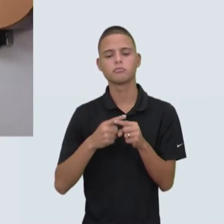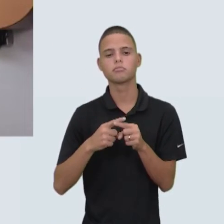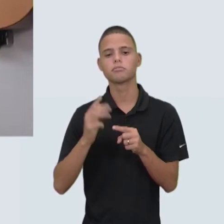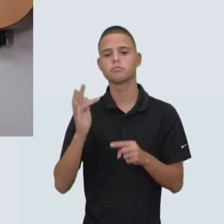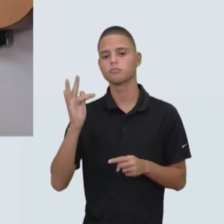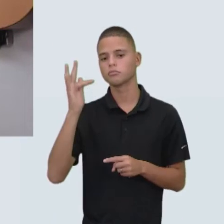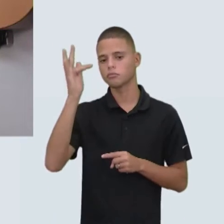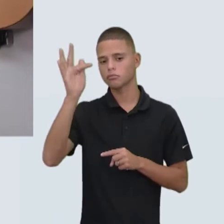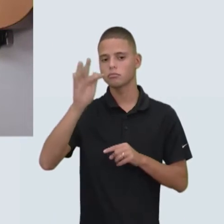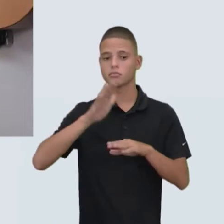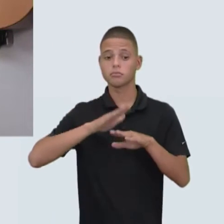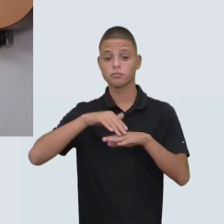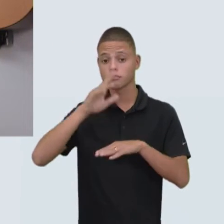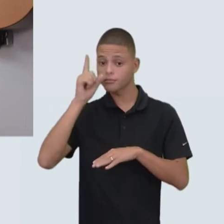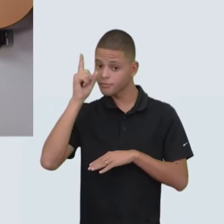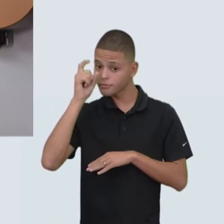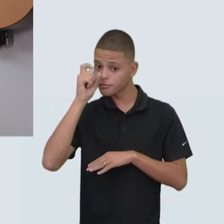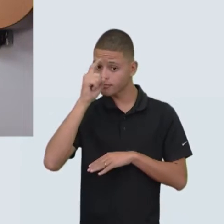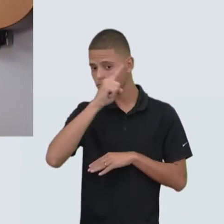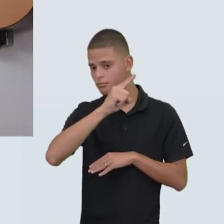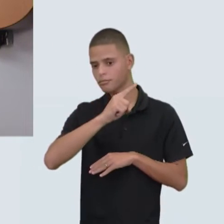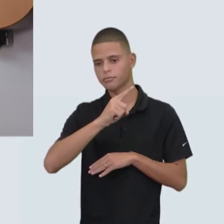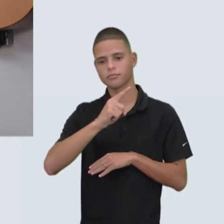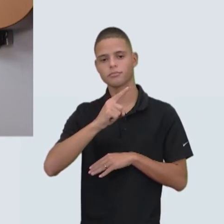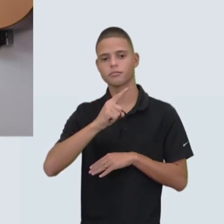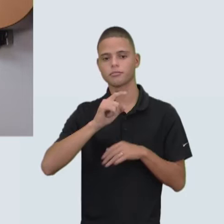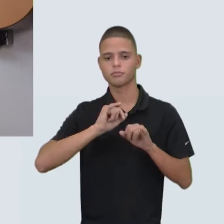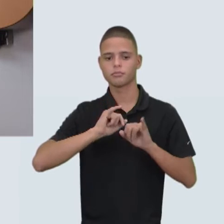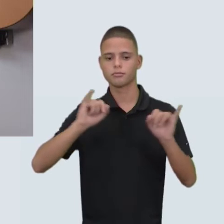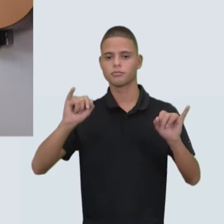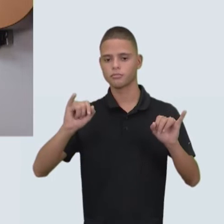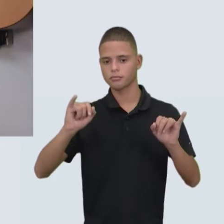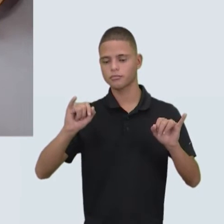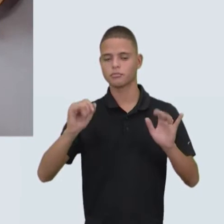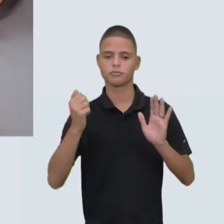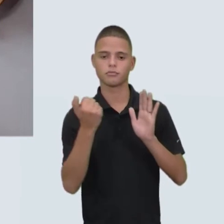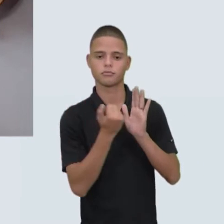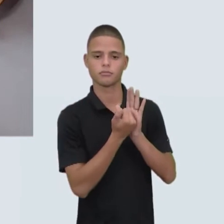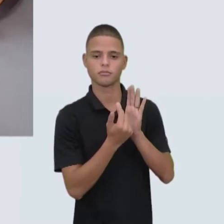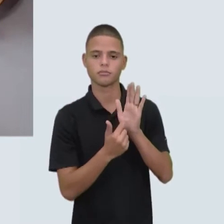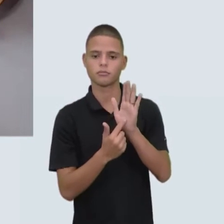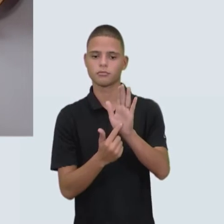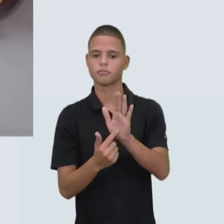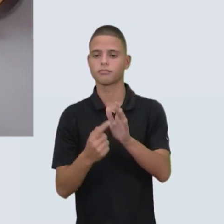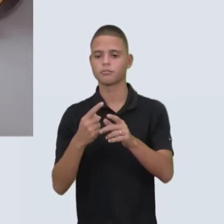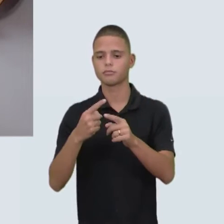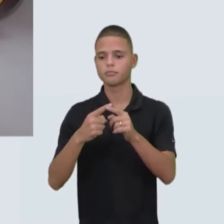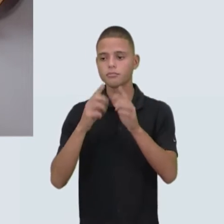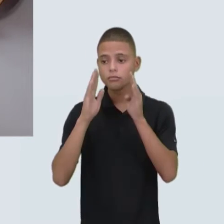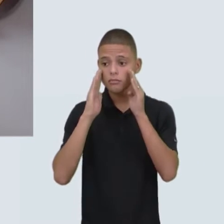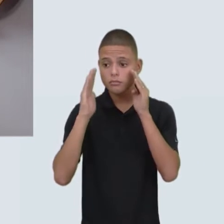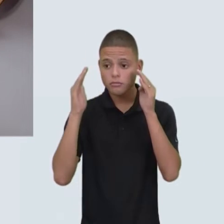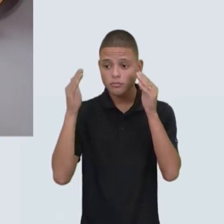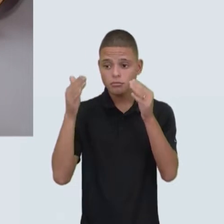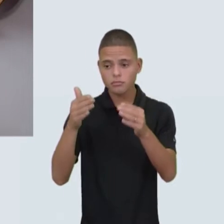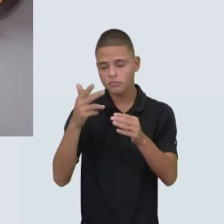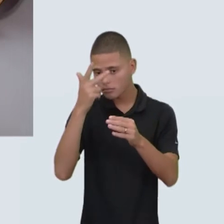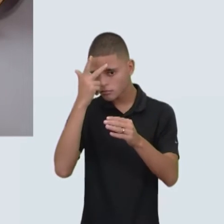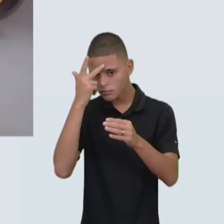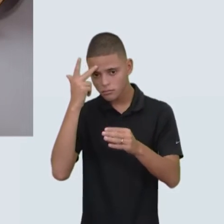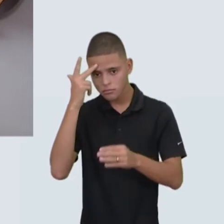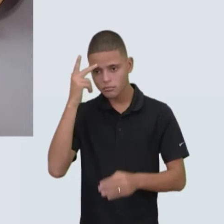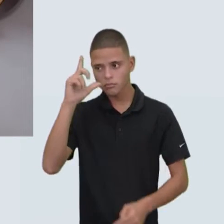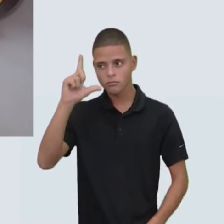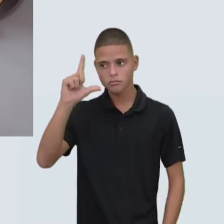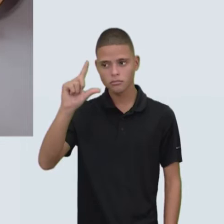vai ser mais difícil ainda transmitir uma mensagem de marca, porque a atenção do consumidor